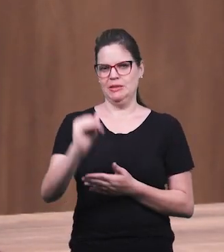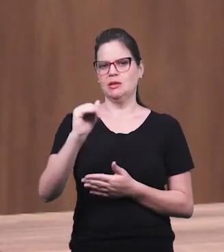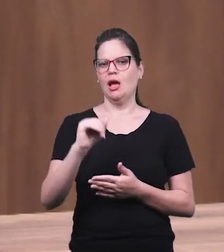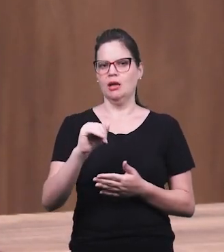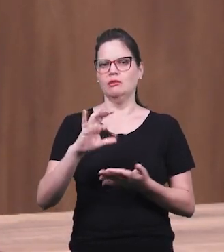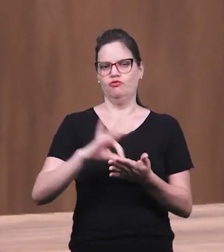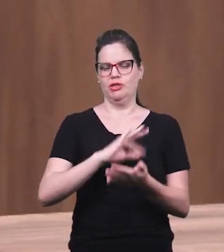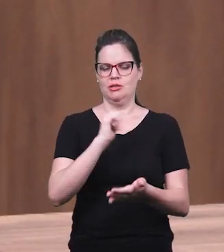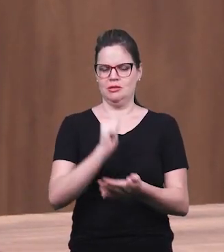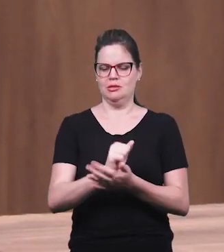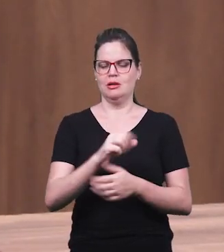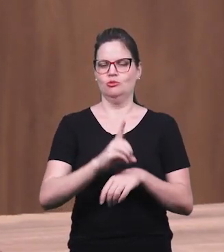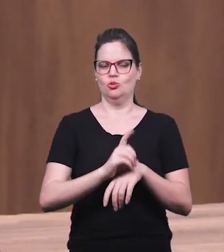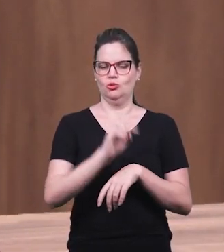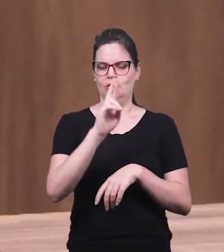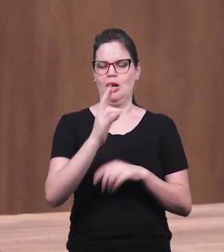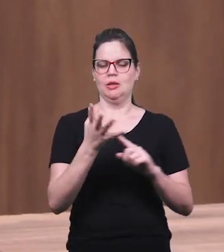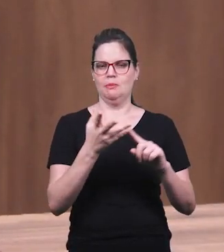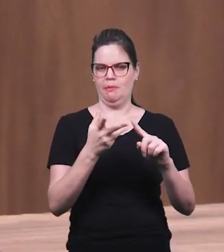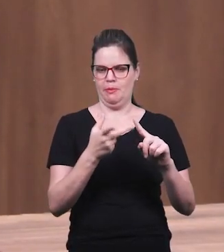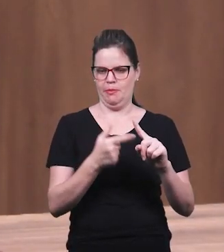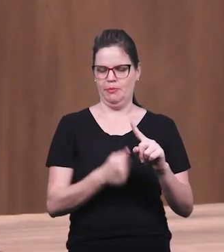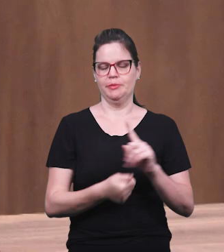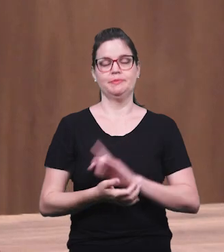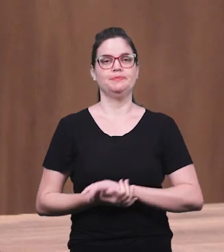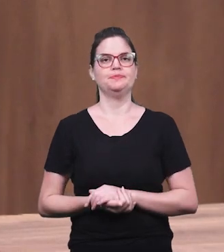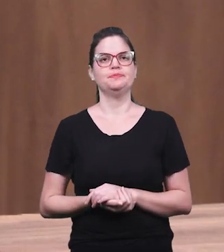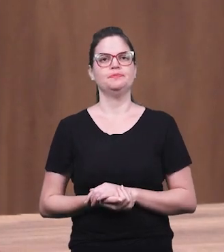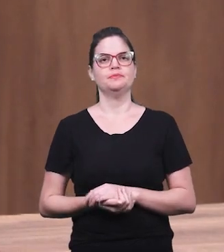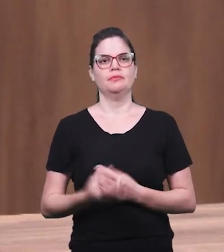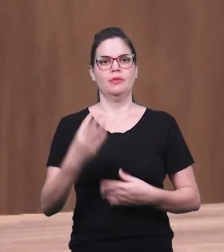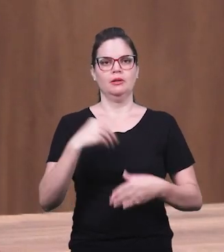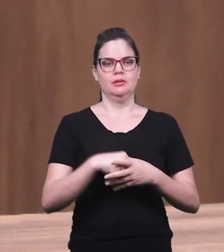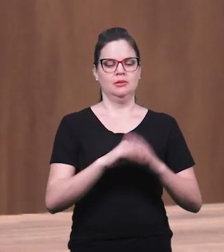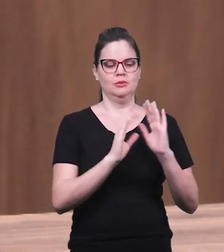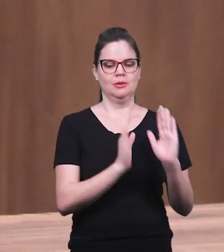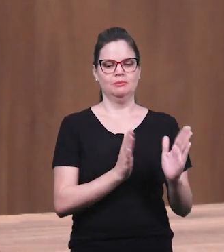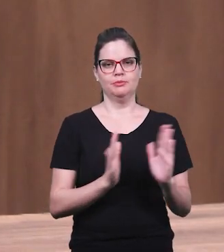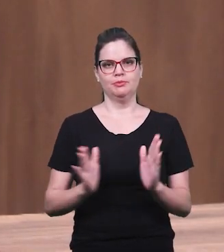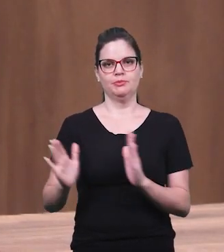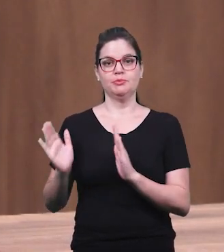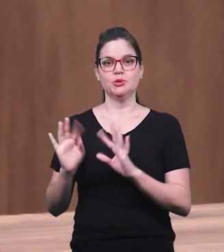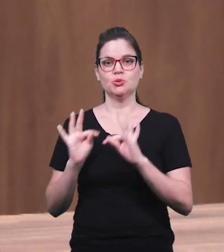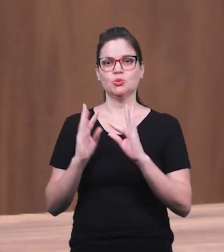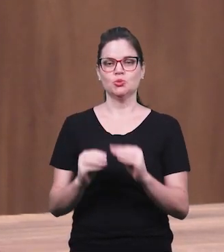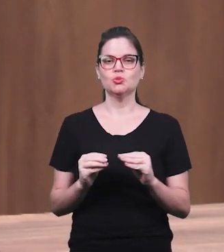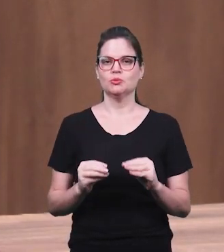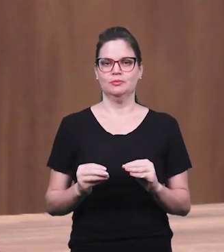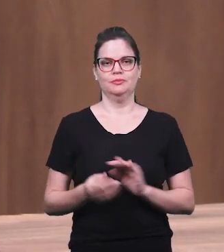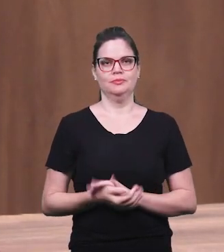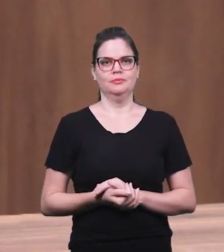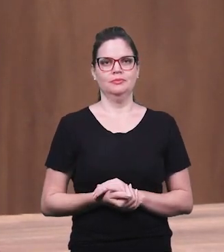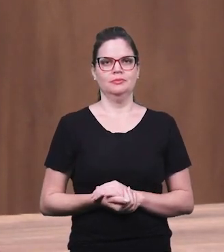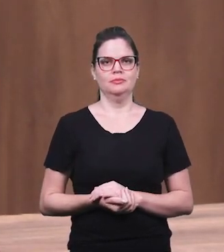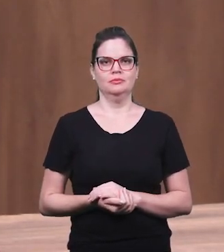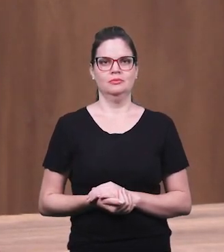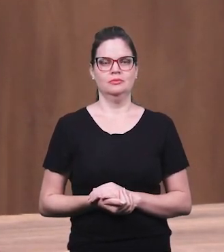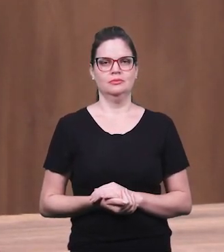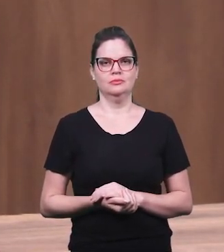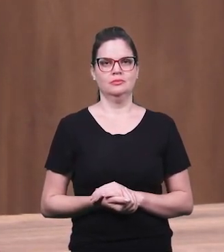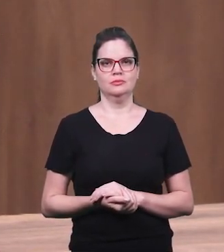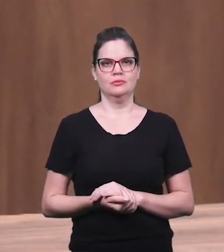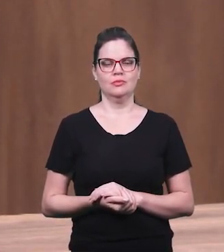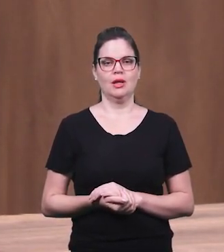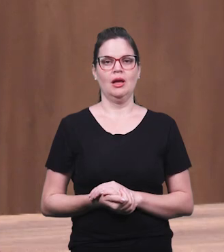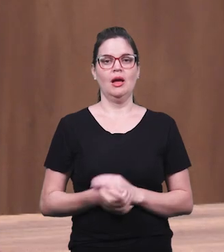né? E nesse processo, o destino, né? Ou seja, a